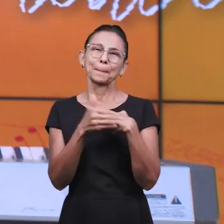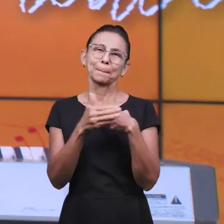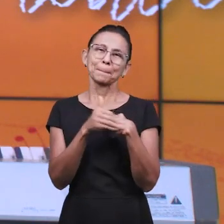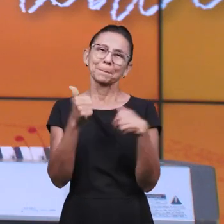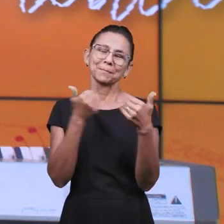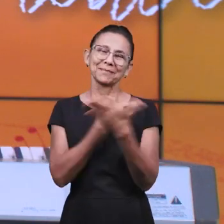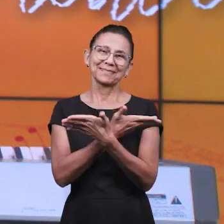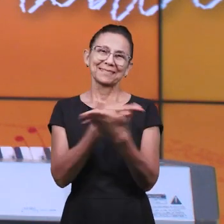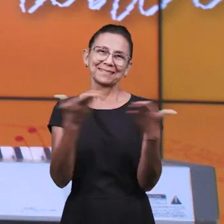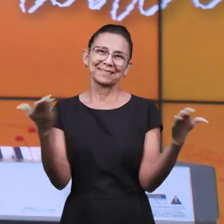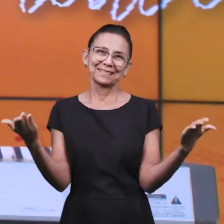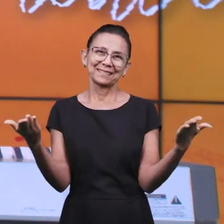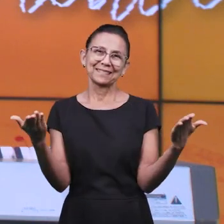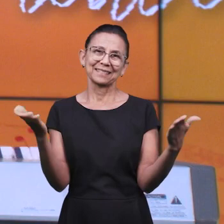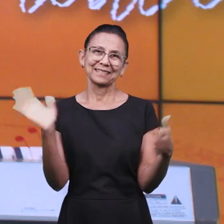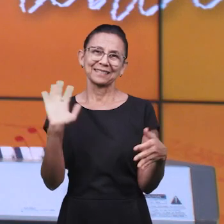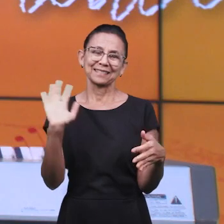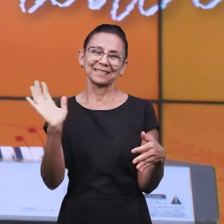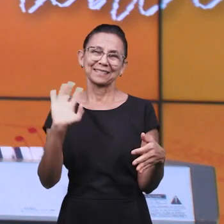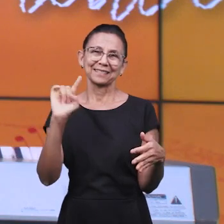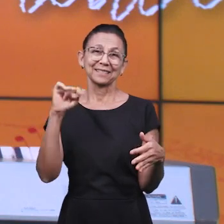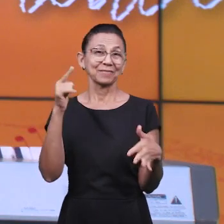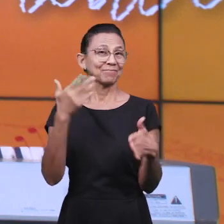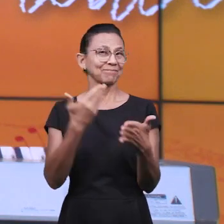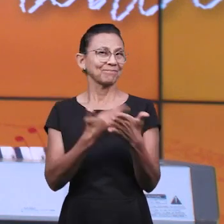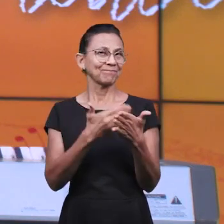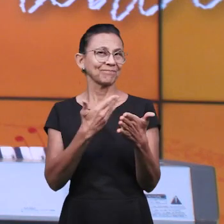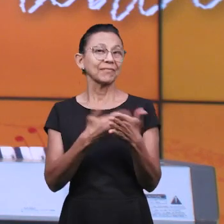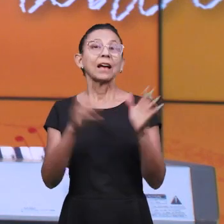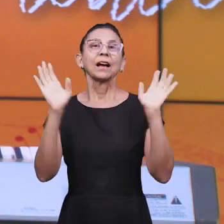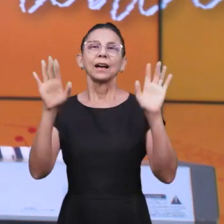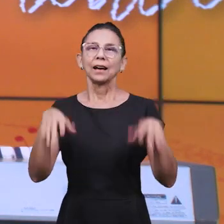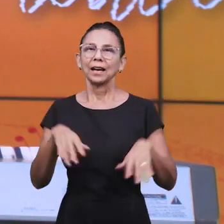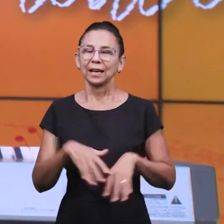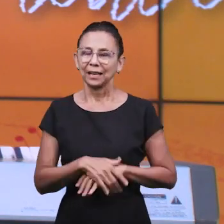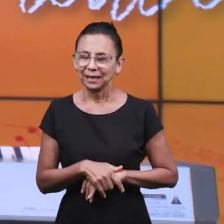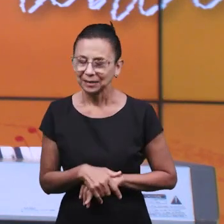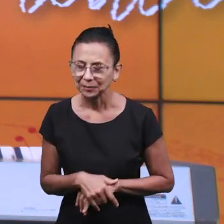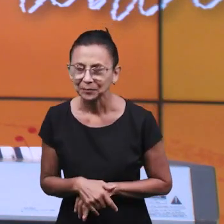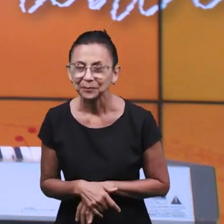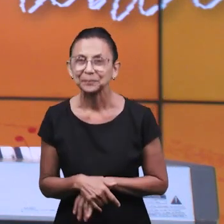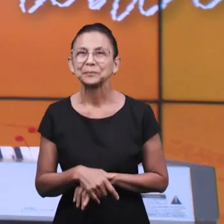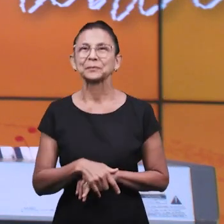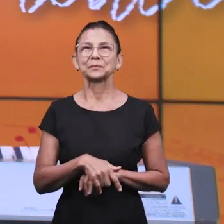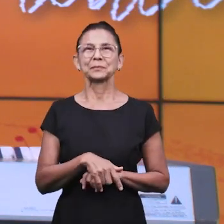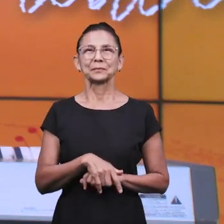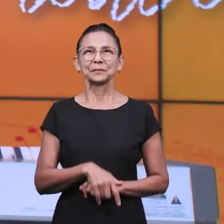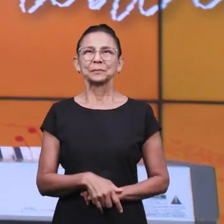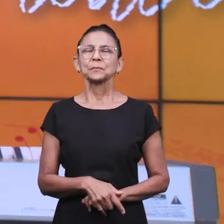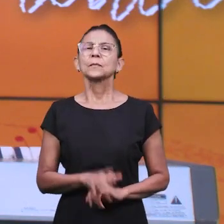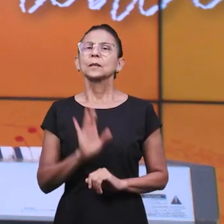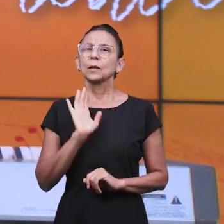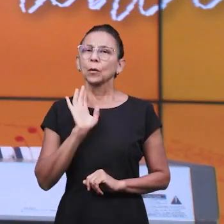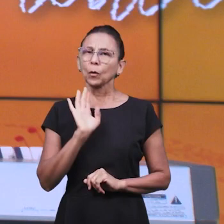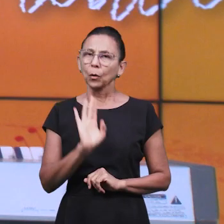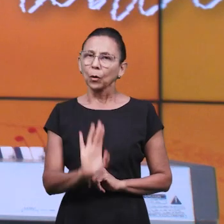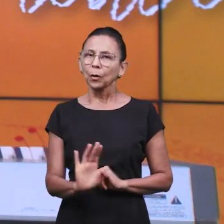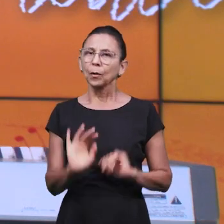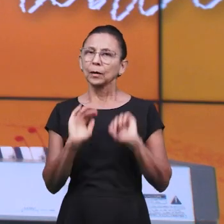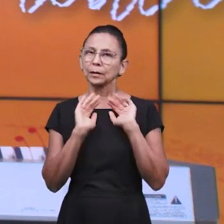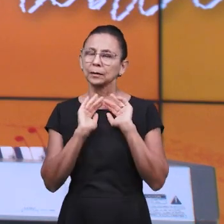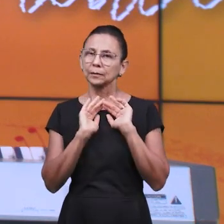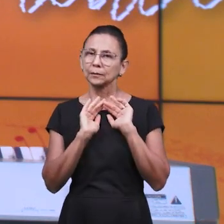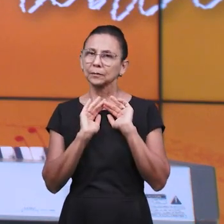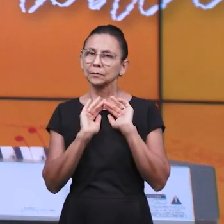para todos vocês e até a nossa próxima aula. Ah, pode deixar separadinho que